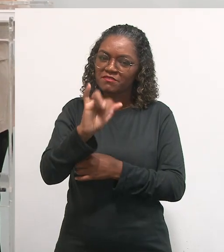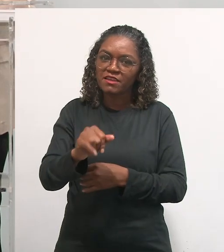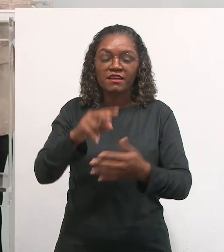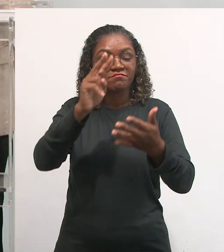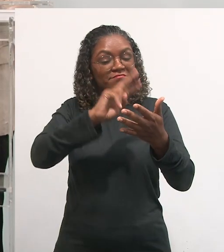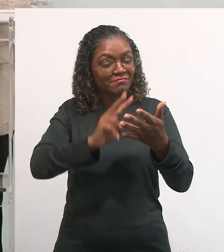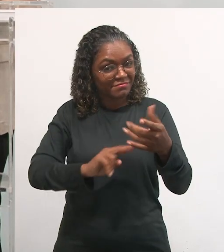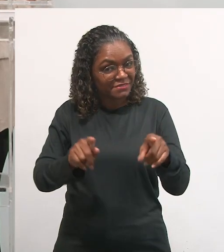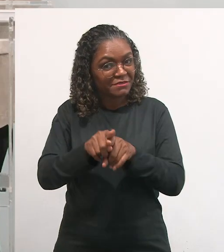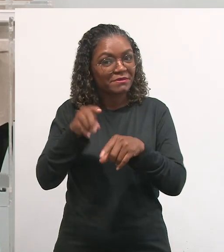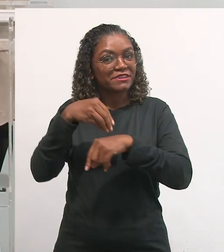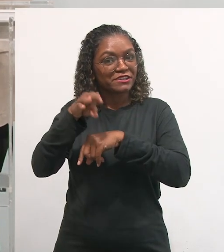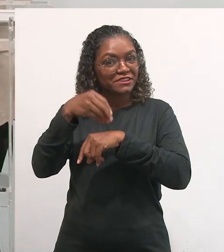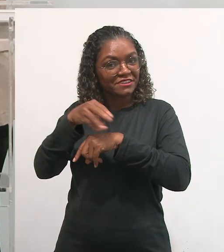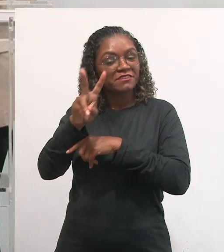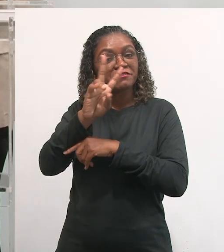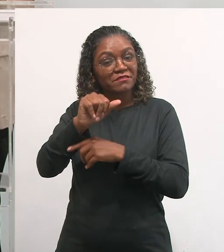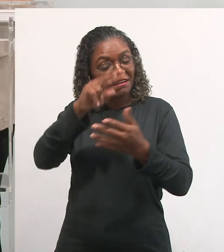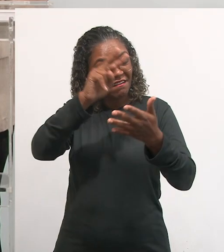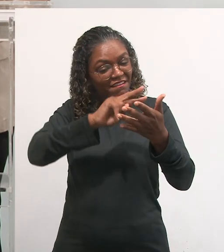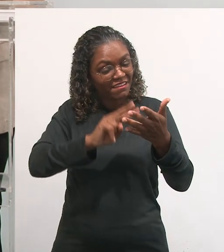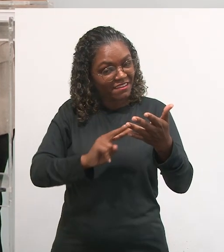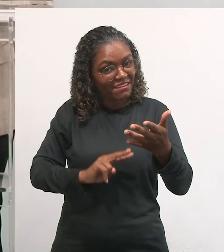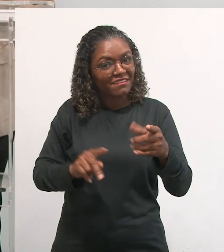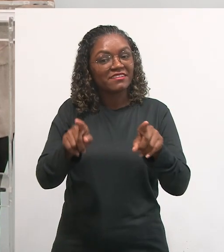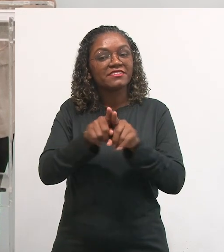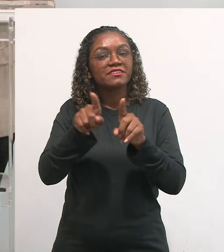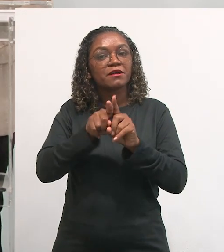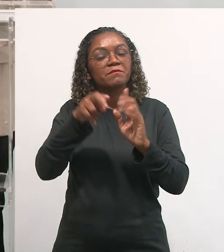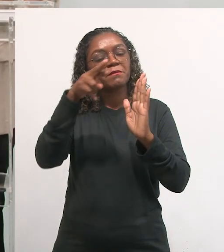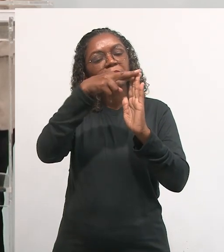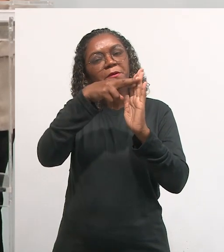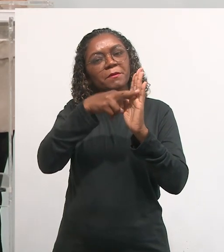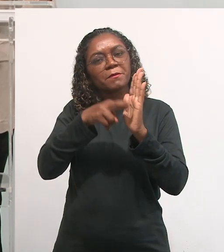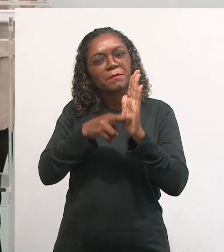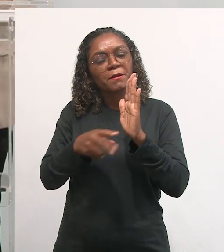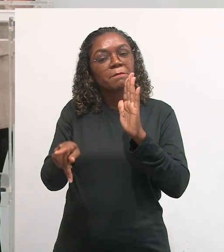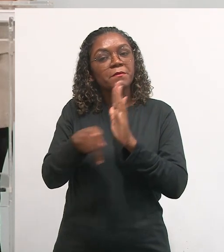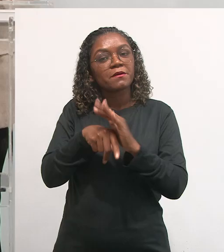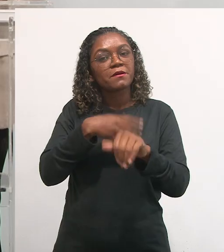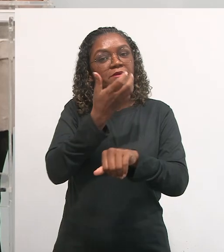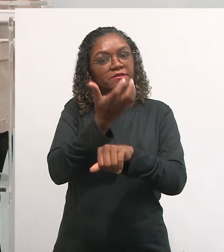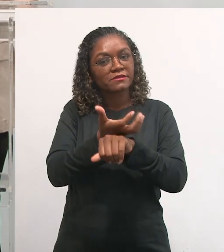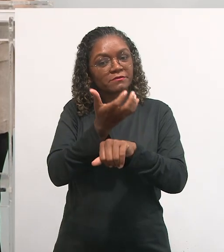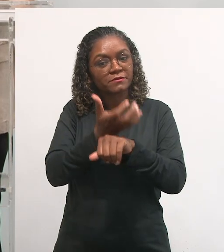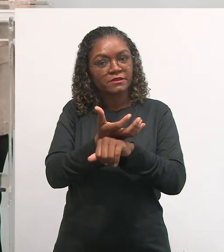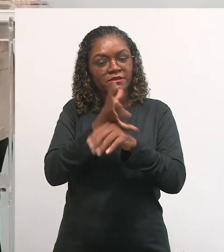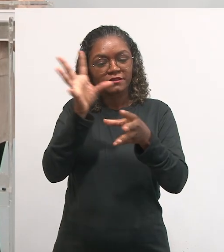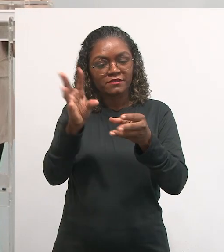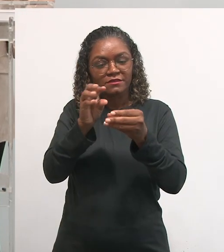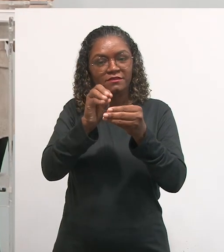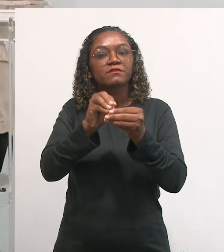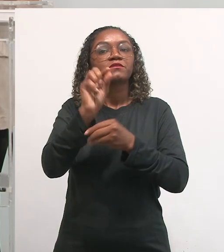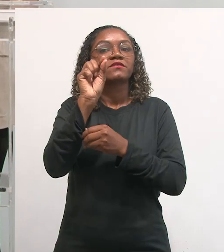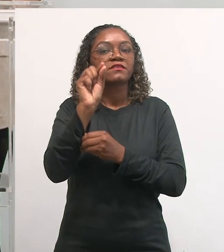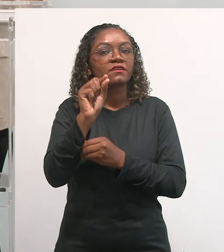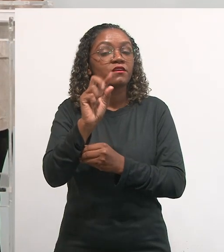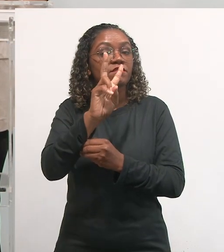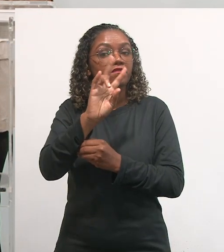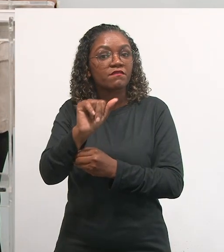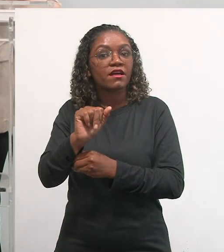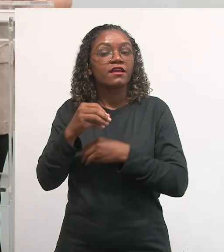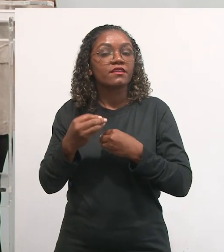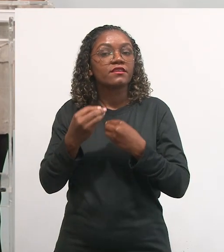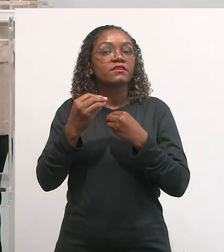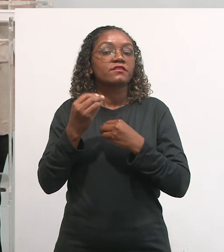ler o livro que é recomendado você vai ver o nosso roteiro da disciplina que todos eles juntamente com essas aulas vão te dar